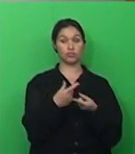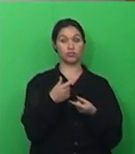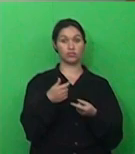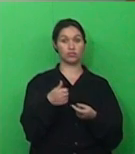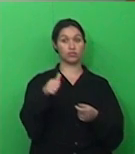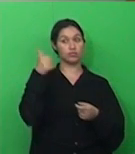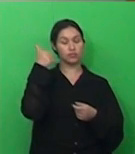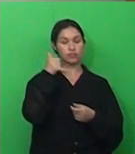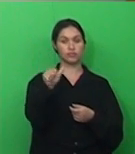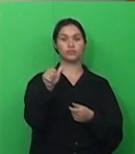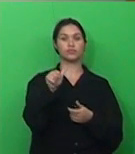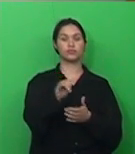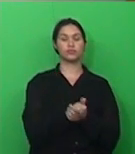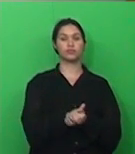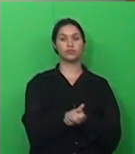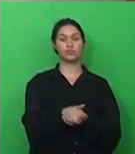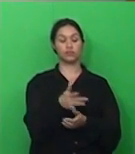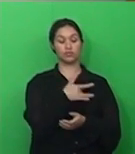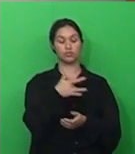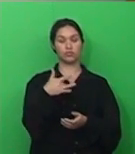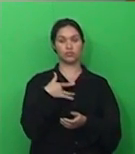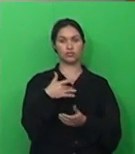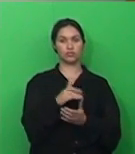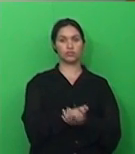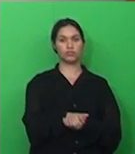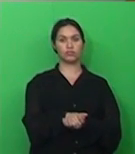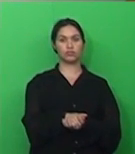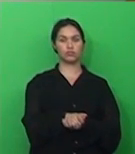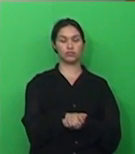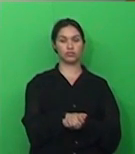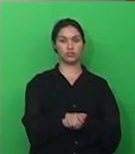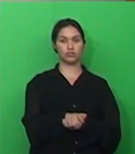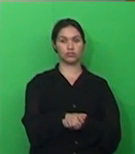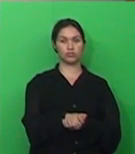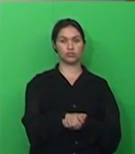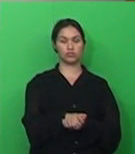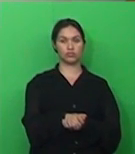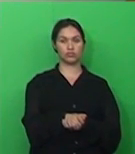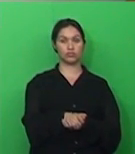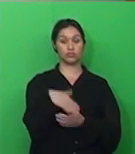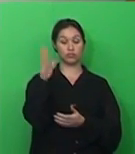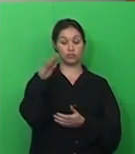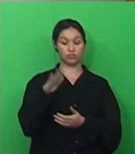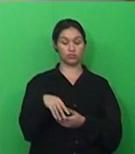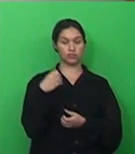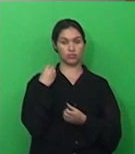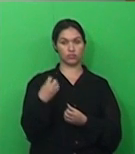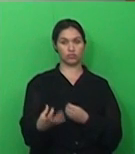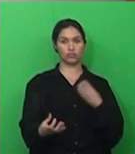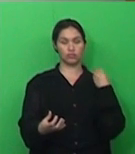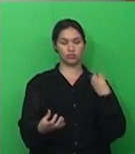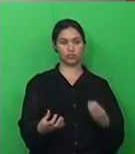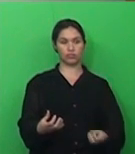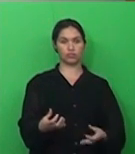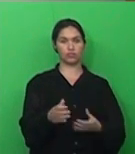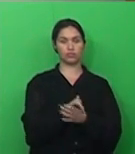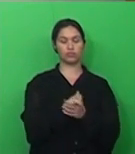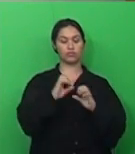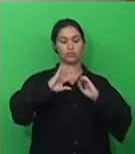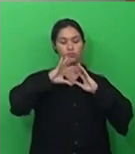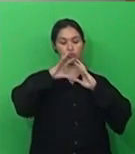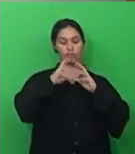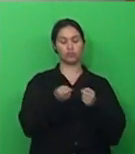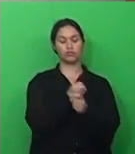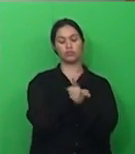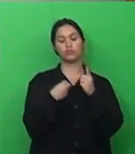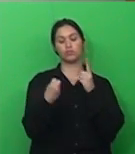da prevenção à saúde, bem-estar à população, diminuir os custos, não só para o governo, mas para aquela